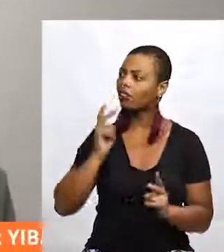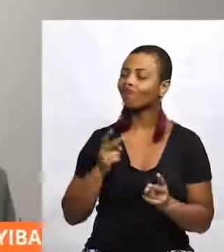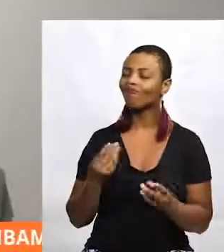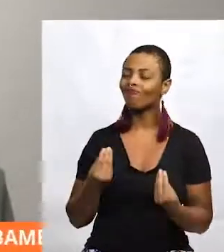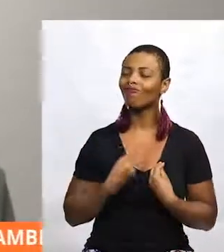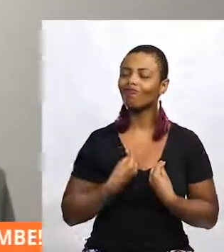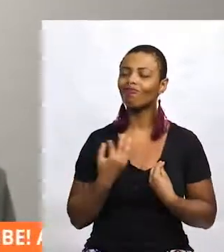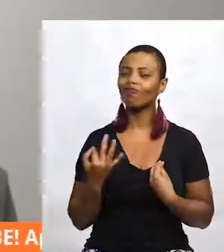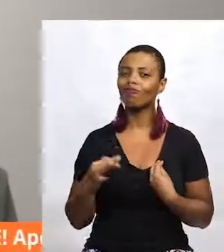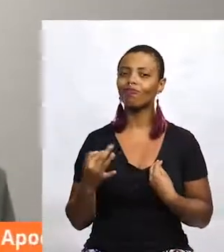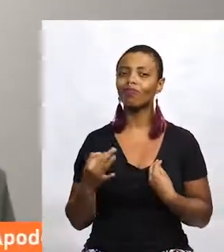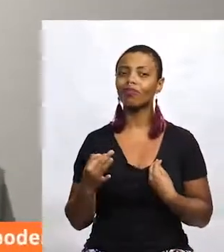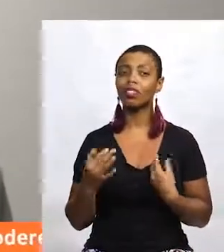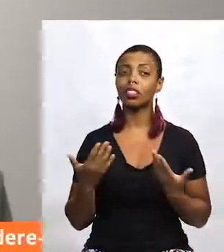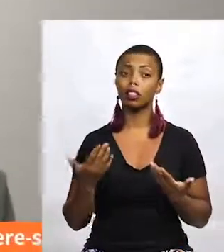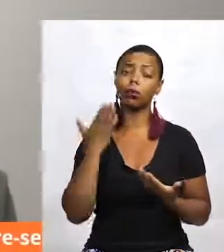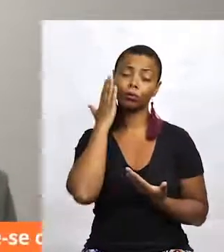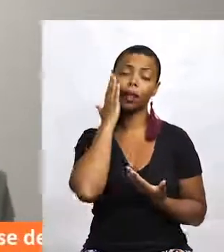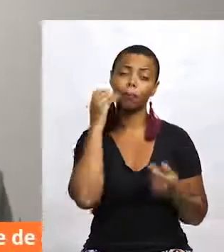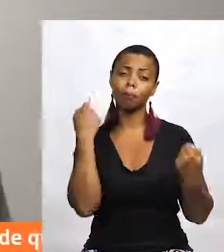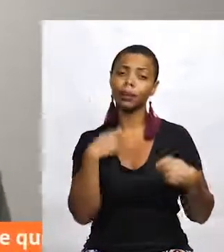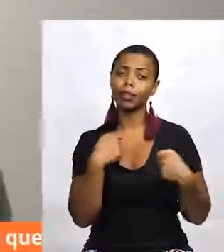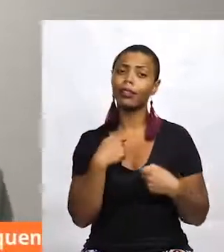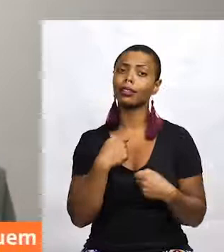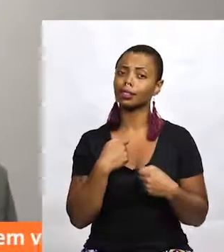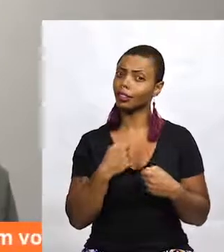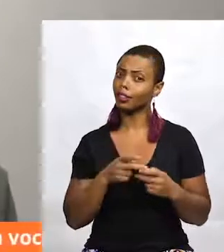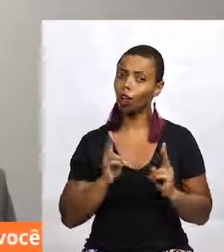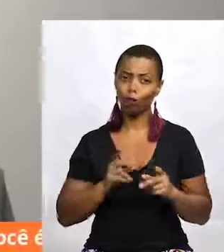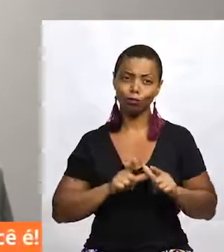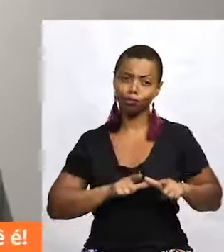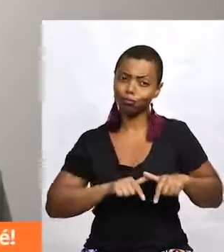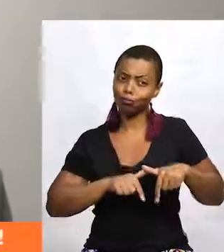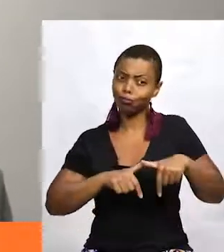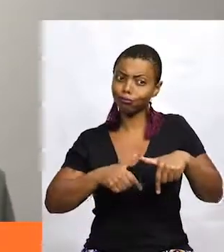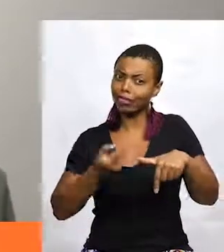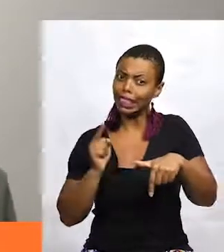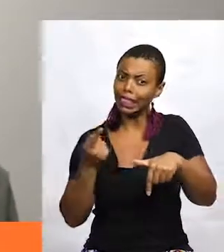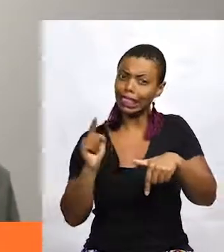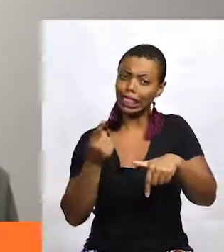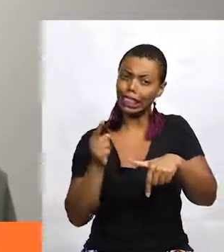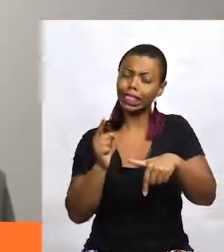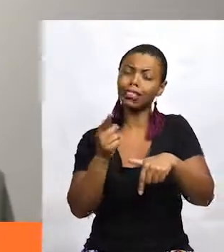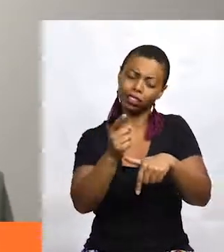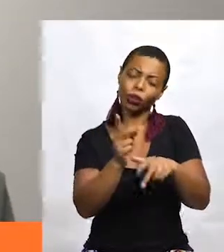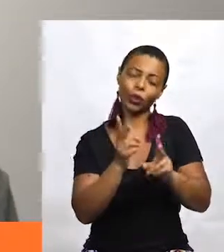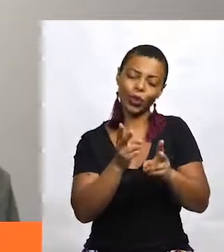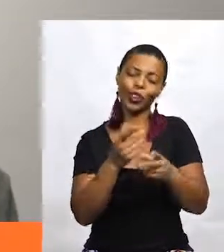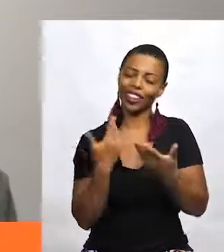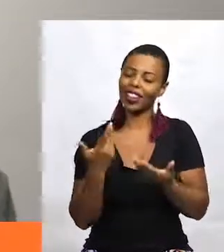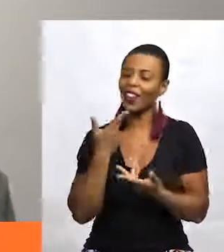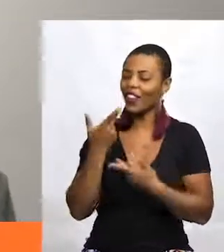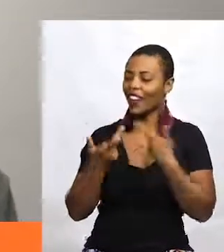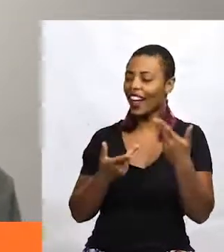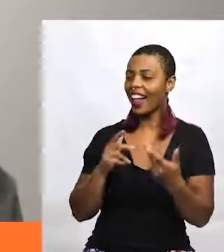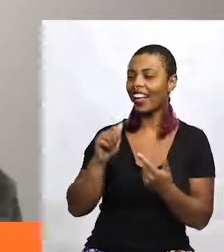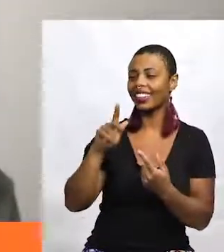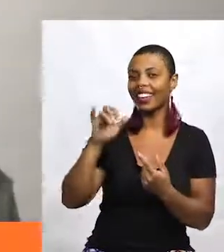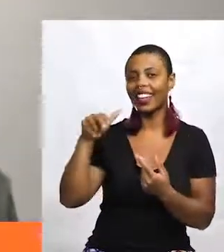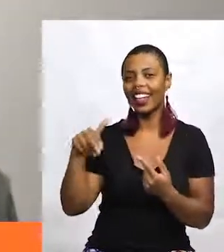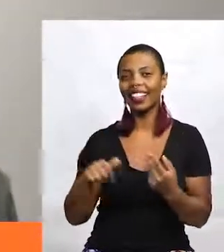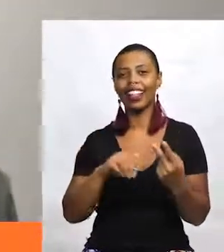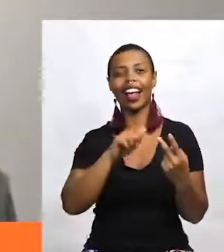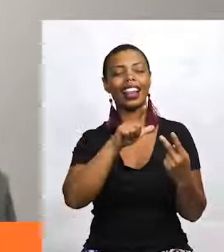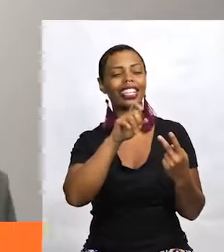muito, um grande caminho a trilhar, e a gente está trilhando, né? Esse evento aqui, ver a fala da Adriana, a fala do professor Alexandre e da